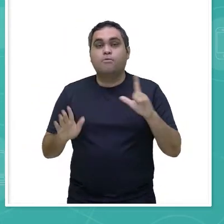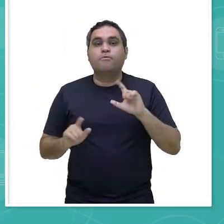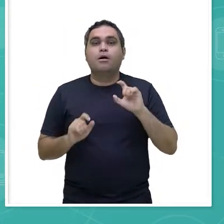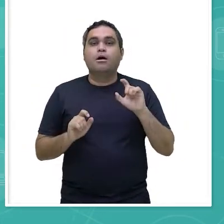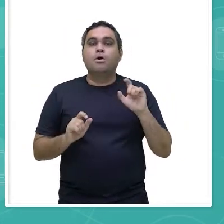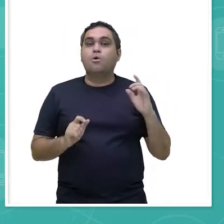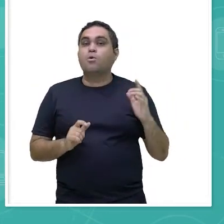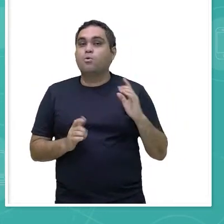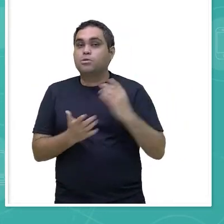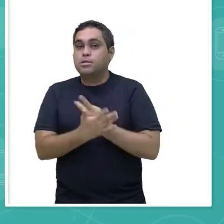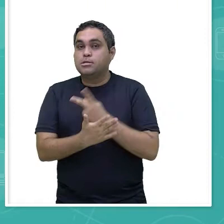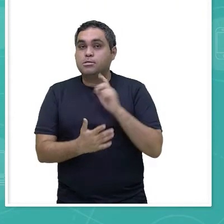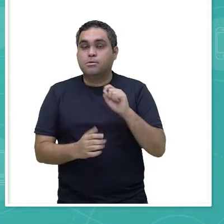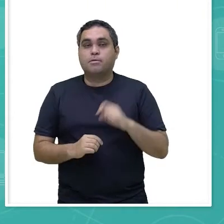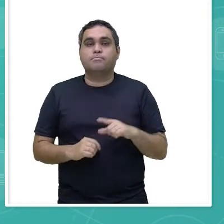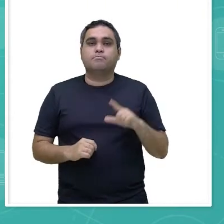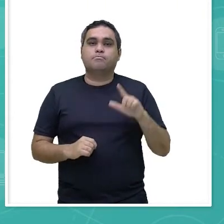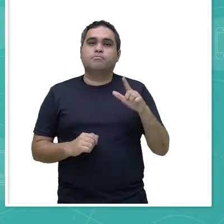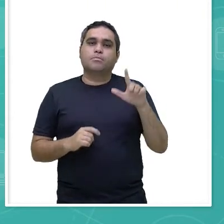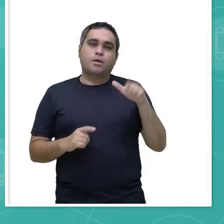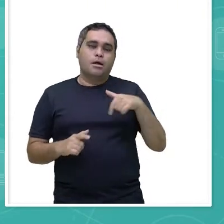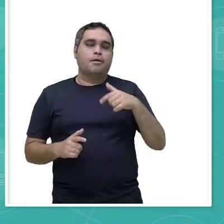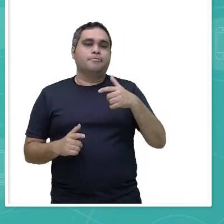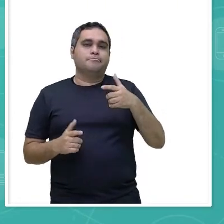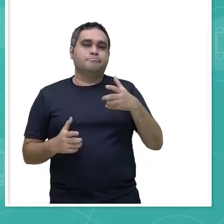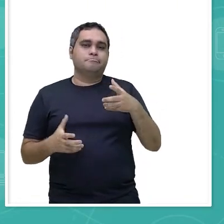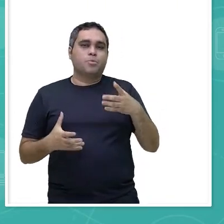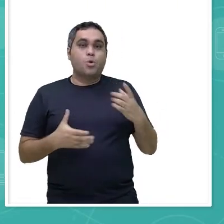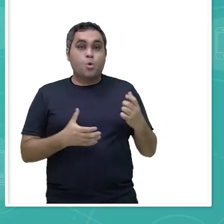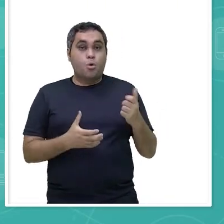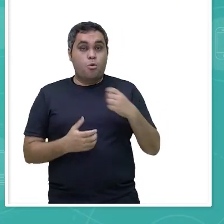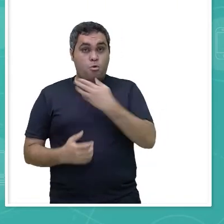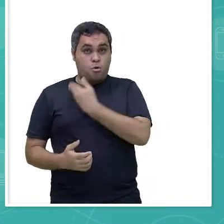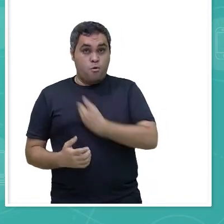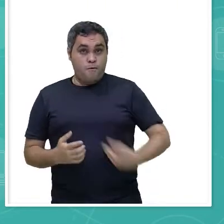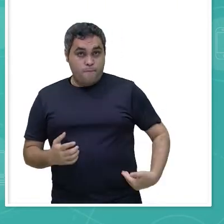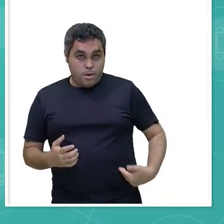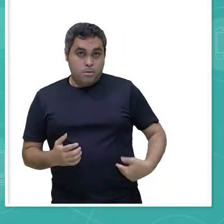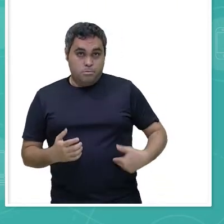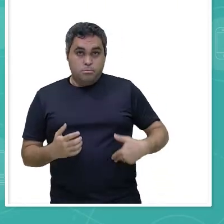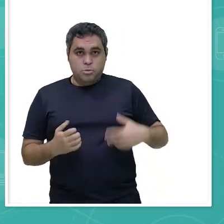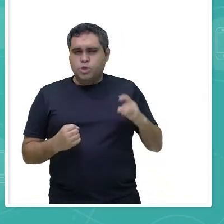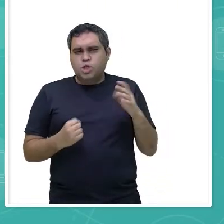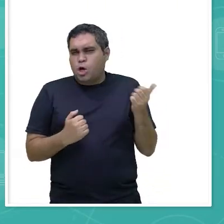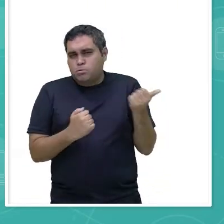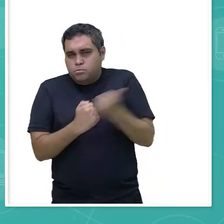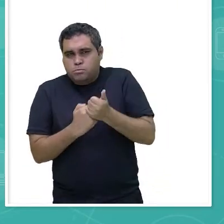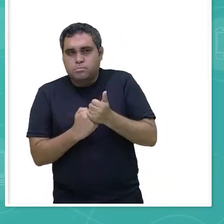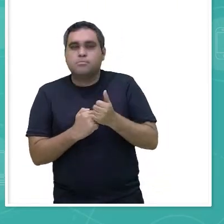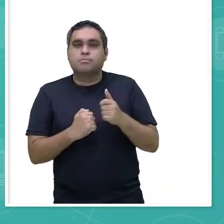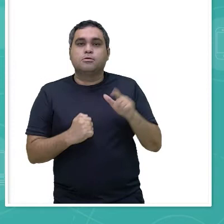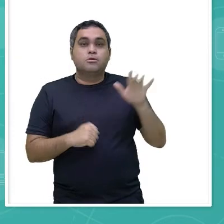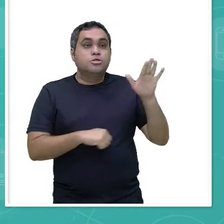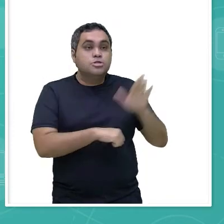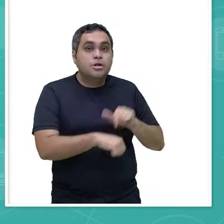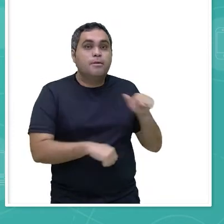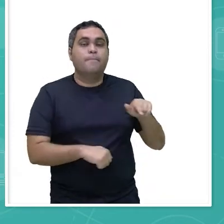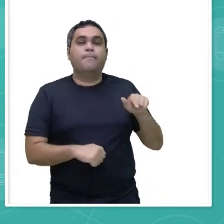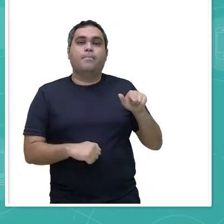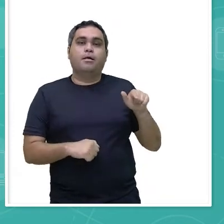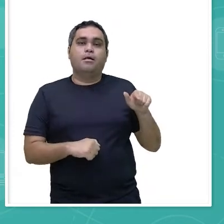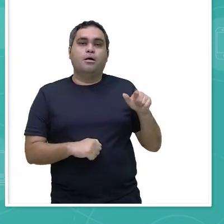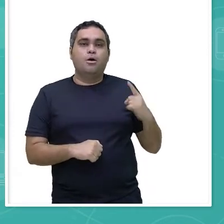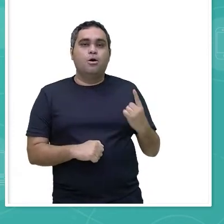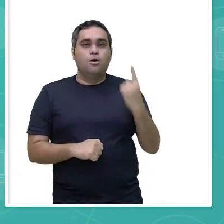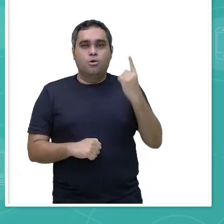de características burguesas. O líder desse processo, Alexander Kerensky. Fato muito interessante, gente, na Revolução